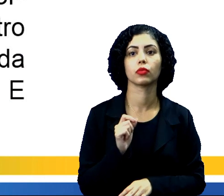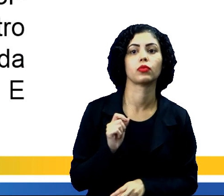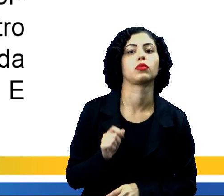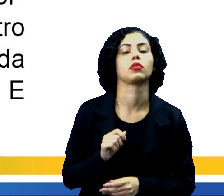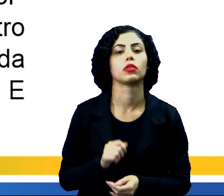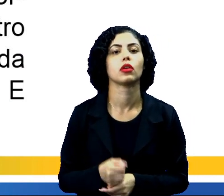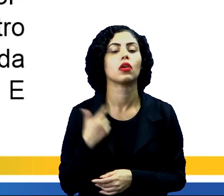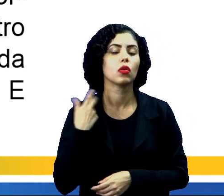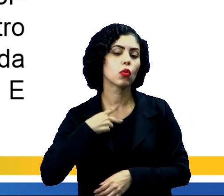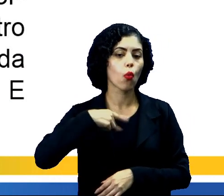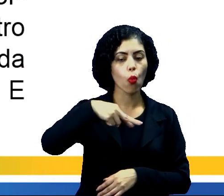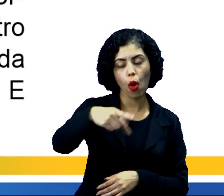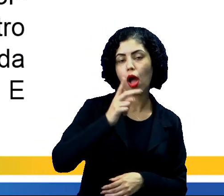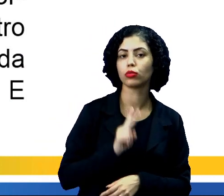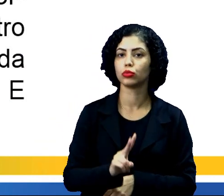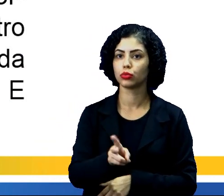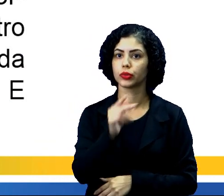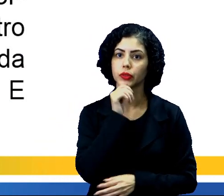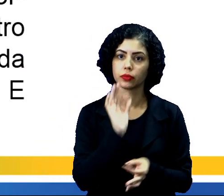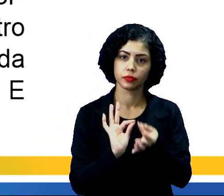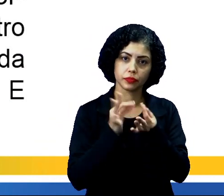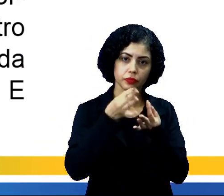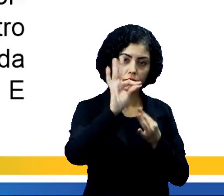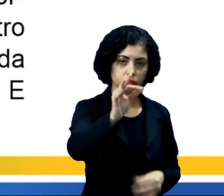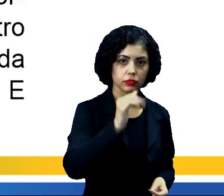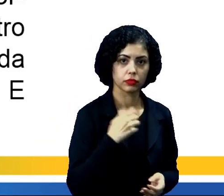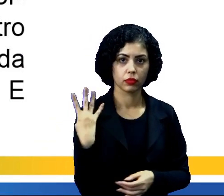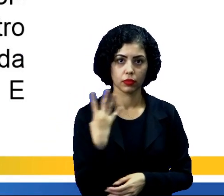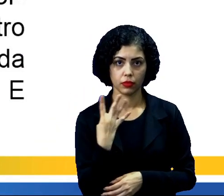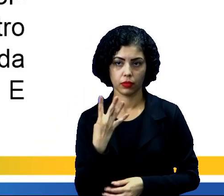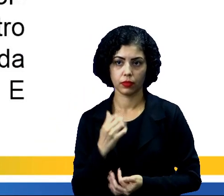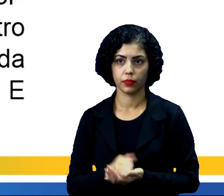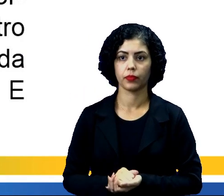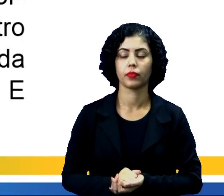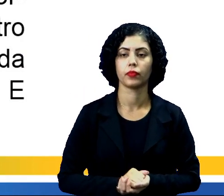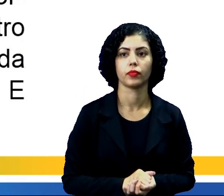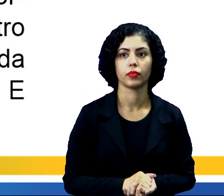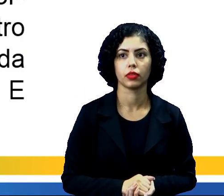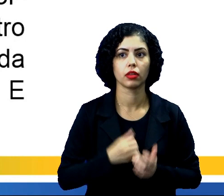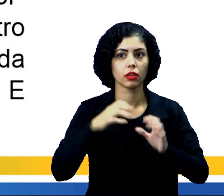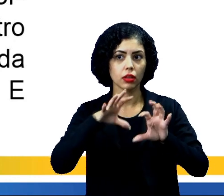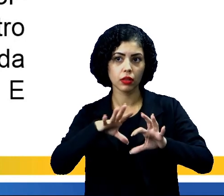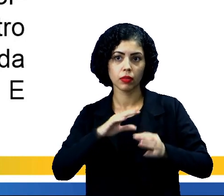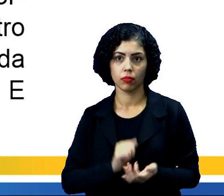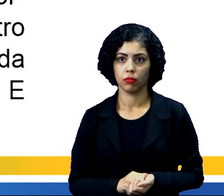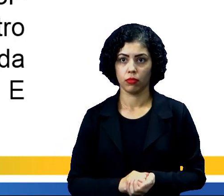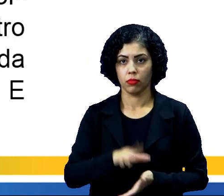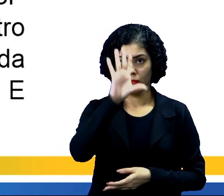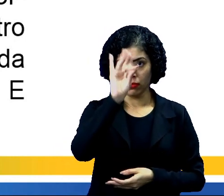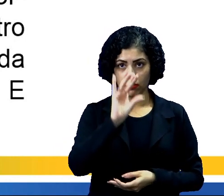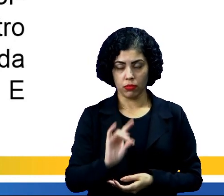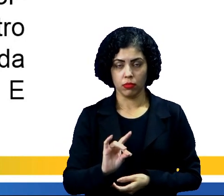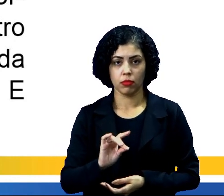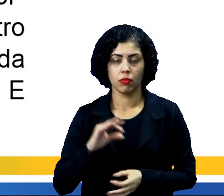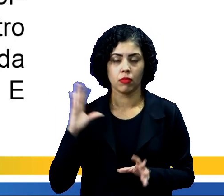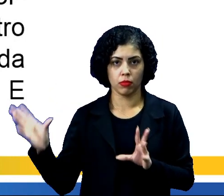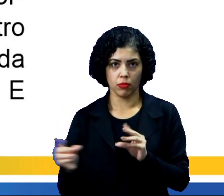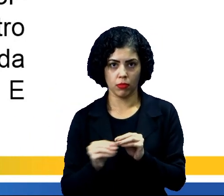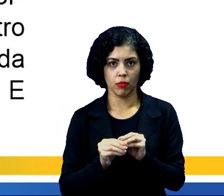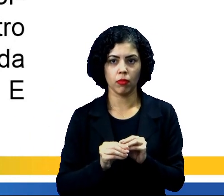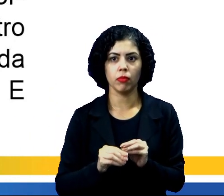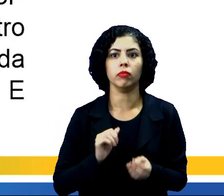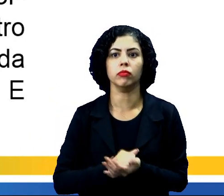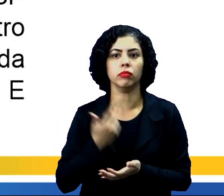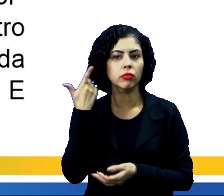o batedor-corredor percorra uma distância entre os 4 bases possíveis. Sendo assim, para cada corrida completa, o